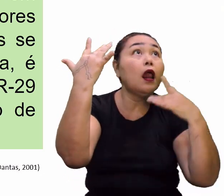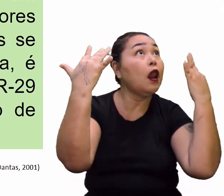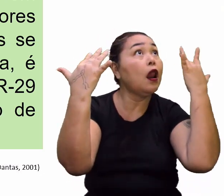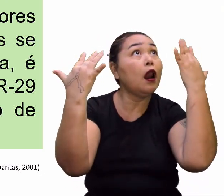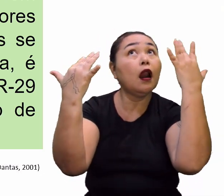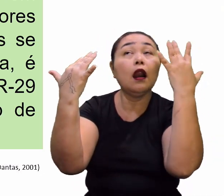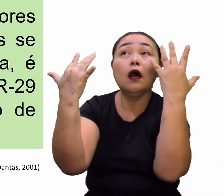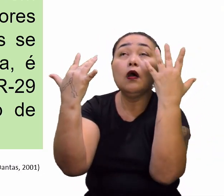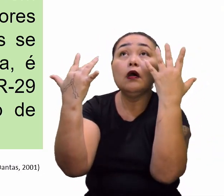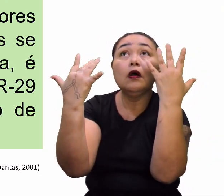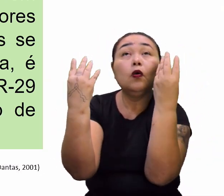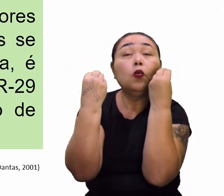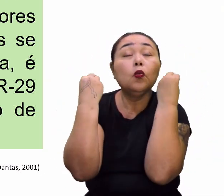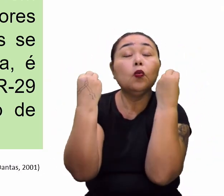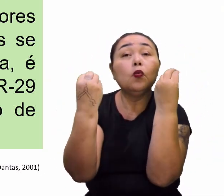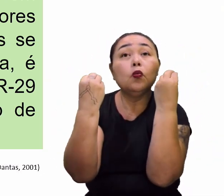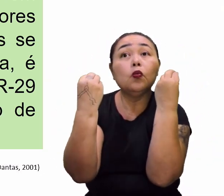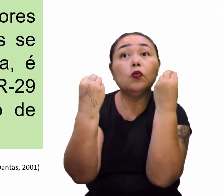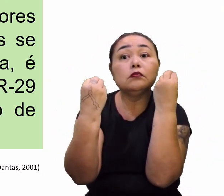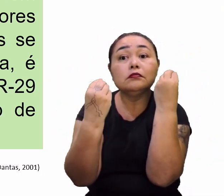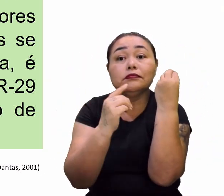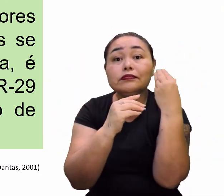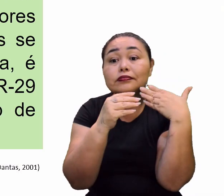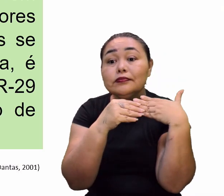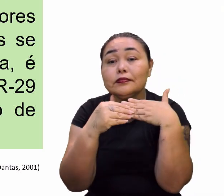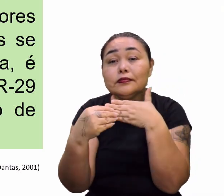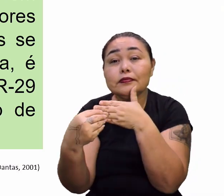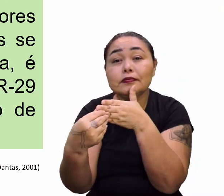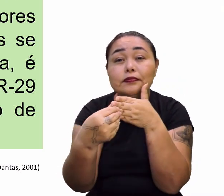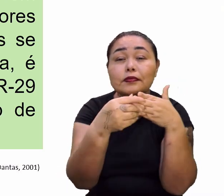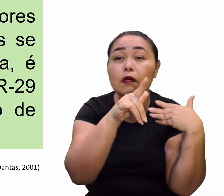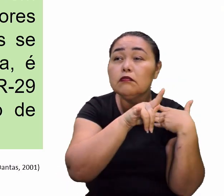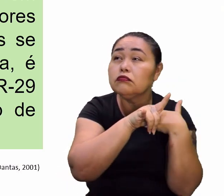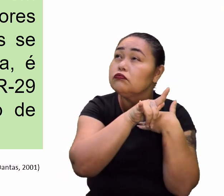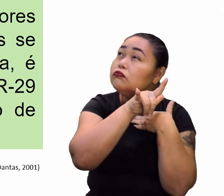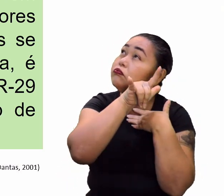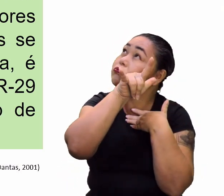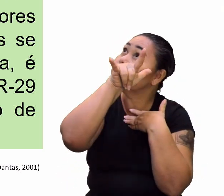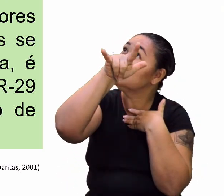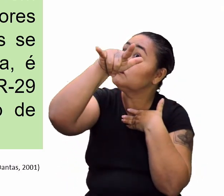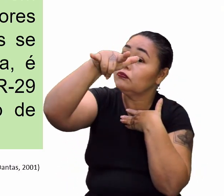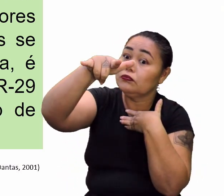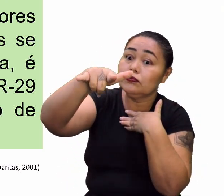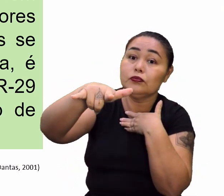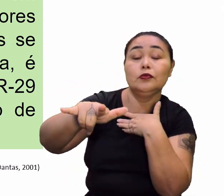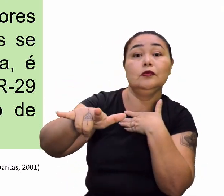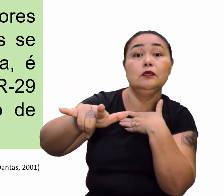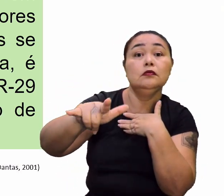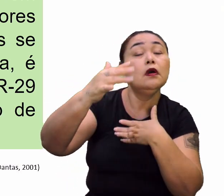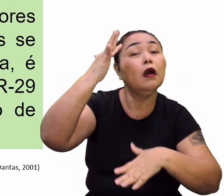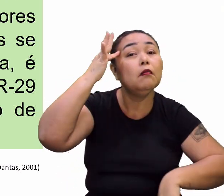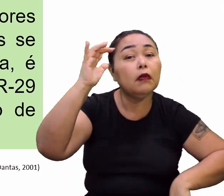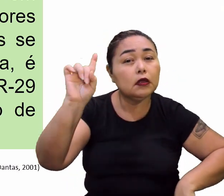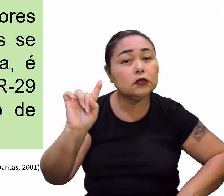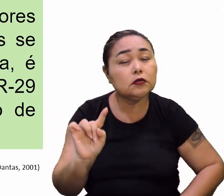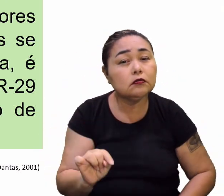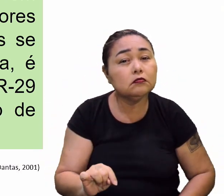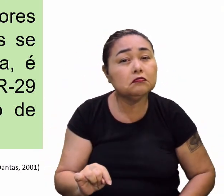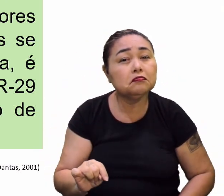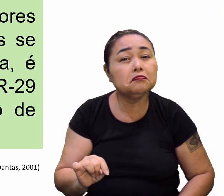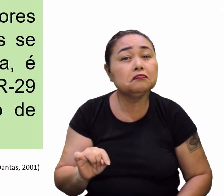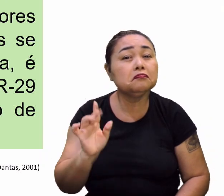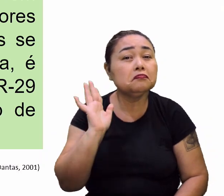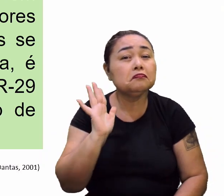Exatamente. E só saía daqui por aeronaves, meu amigo. Você imagina?